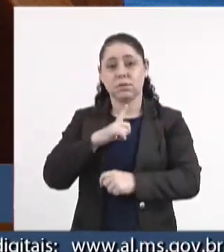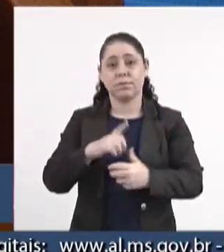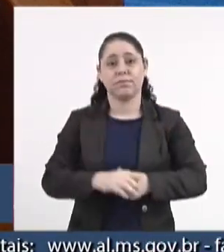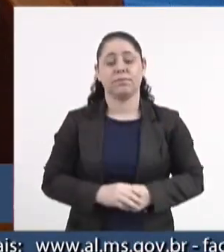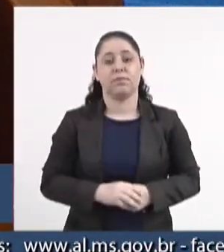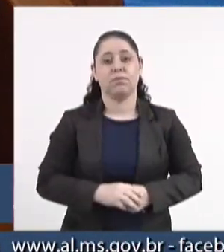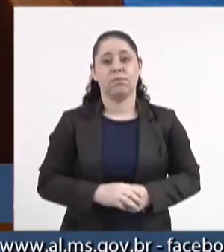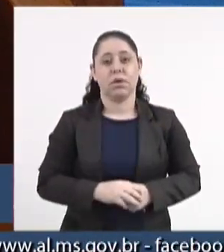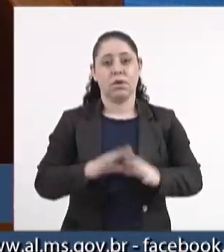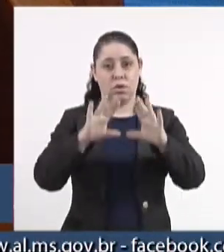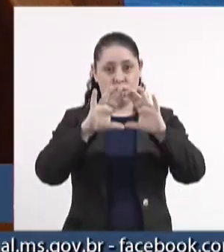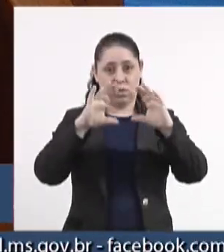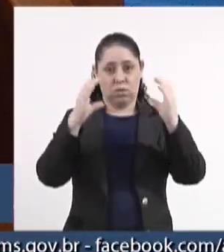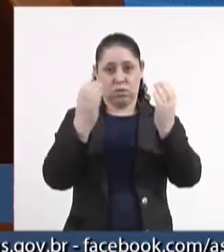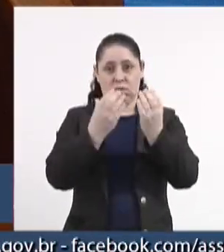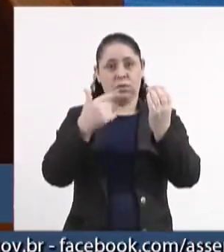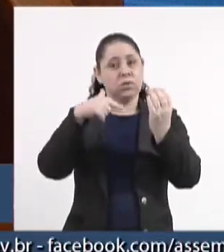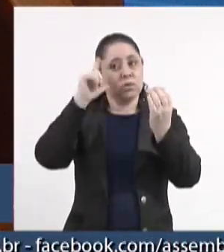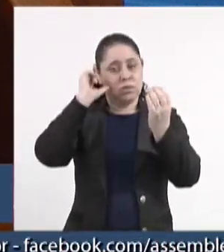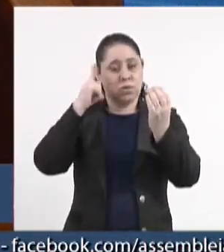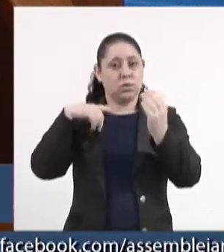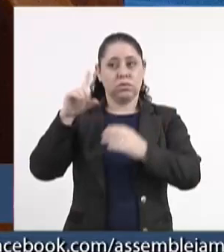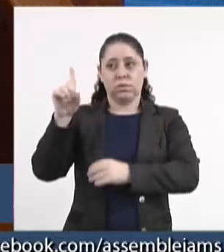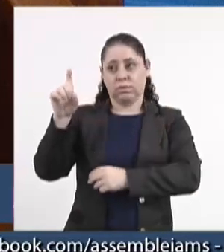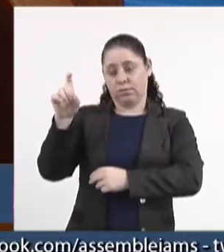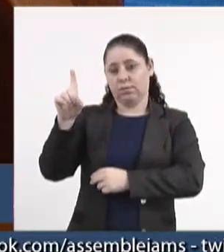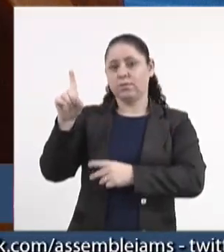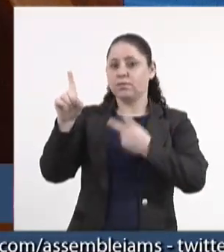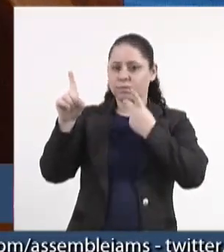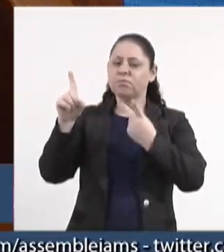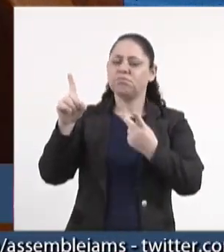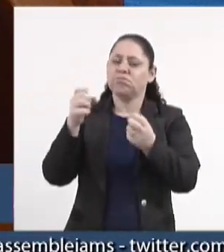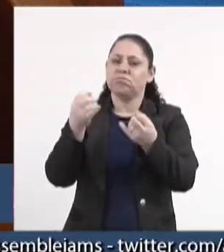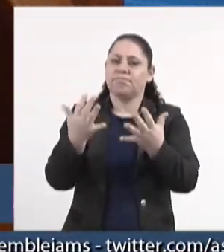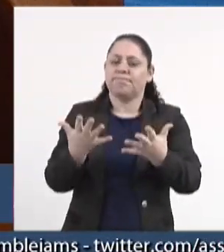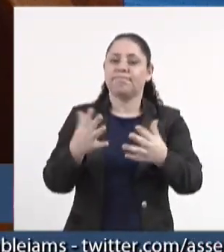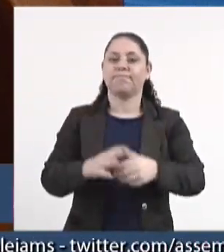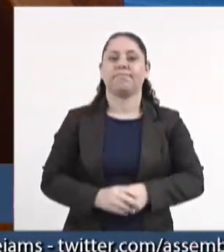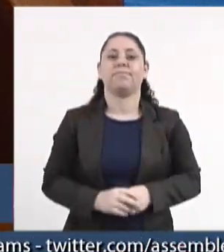as conferências, como ontem em Dourados, nós falamos sobre isso.